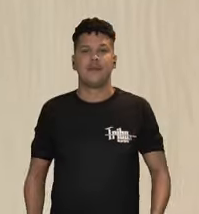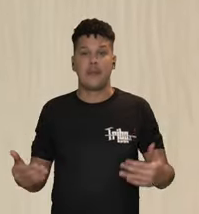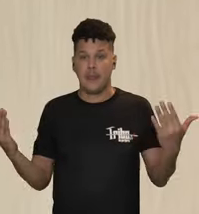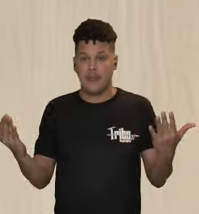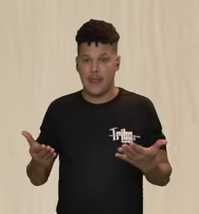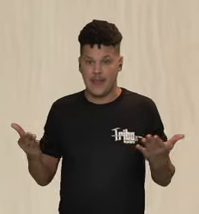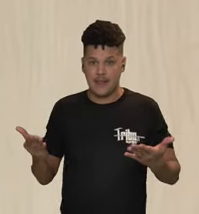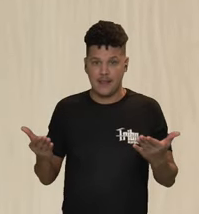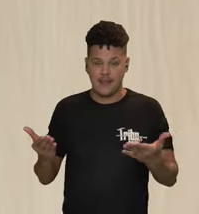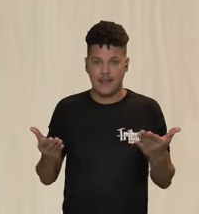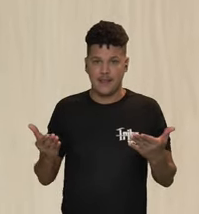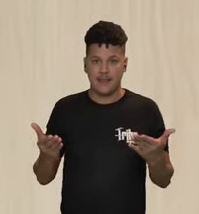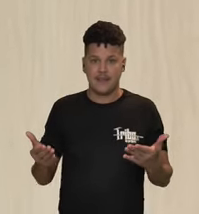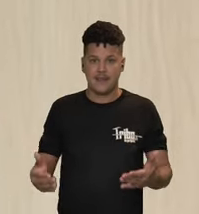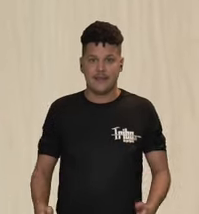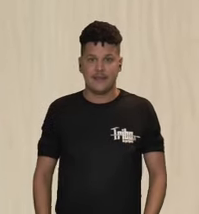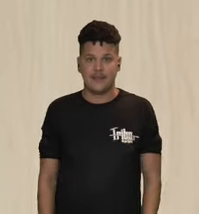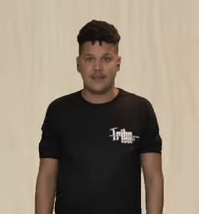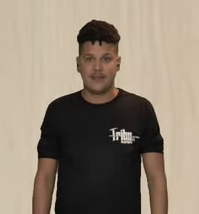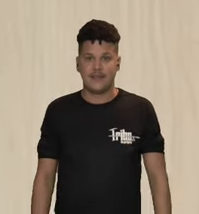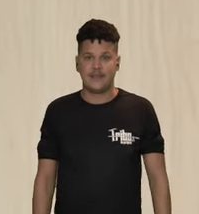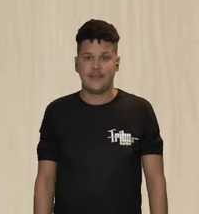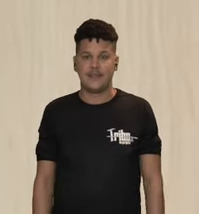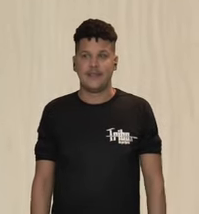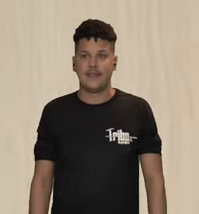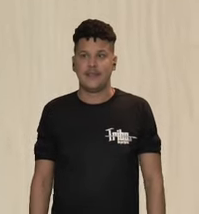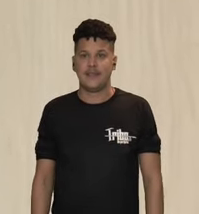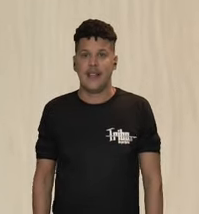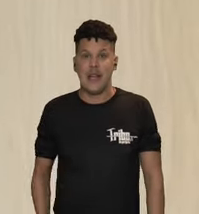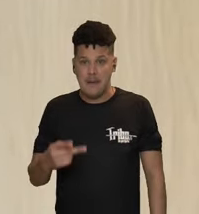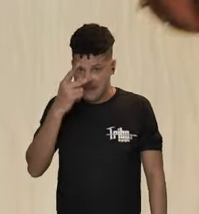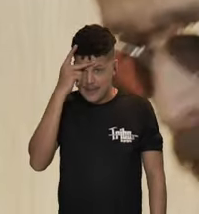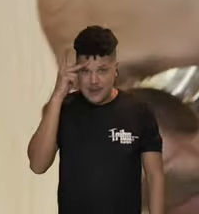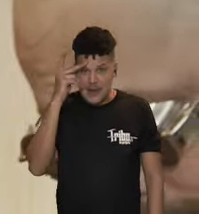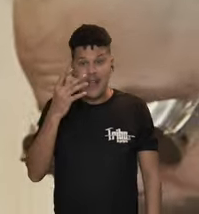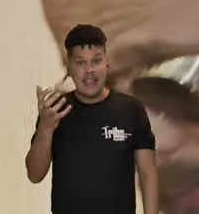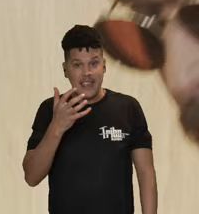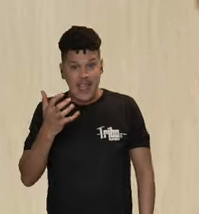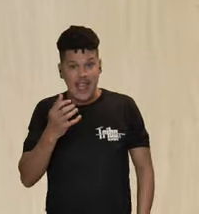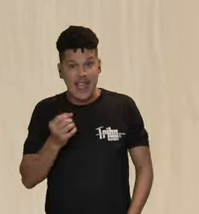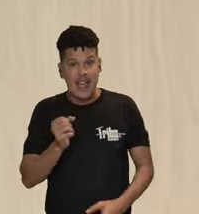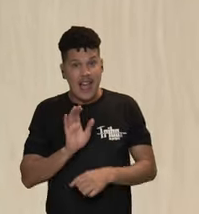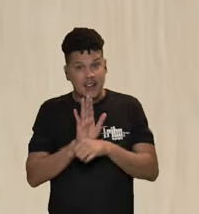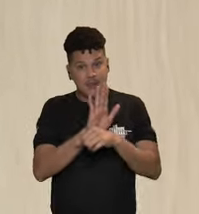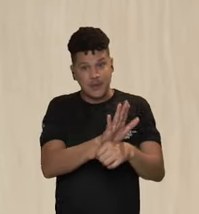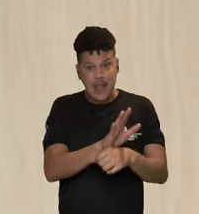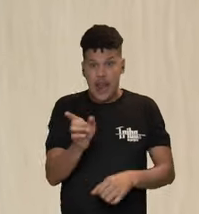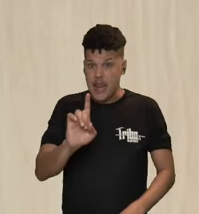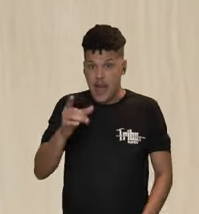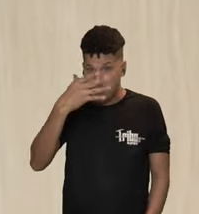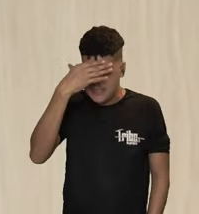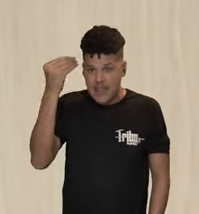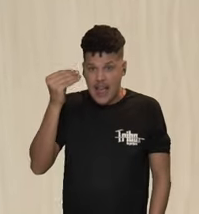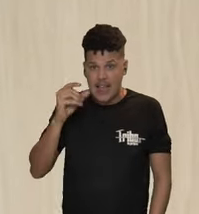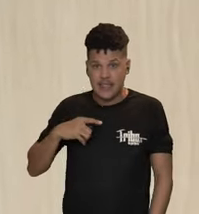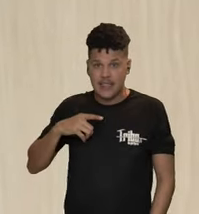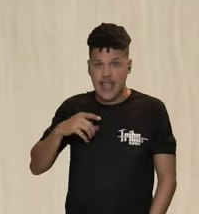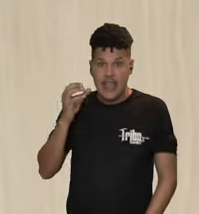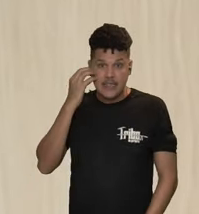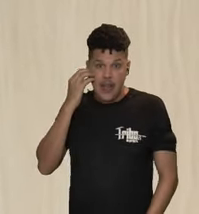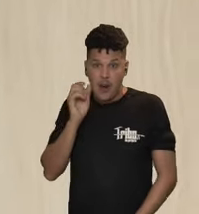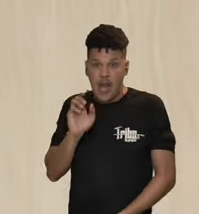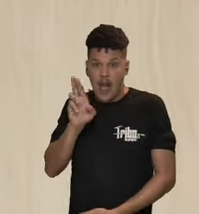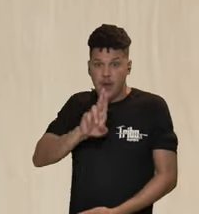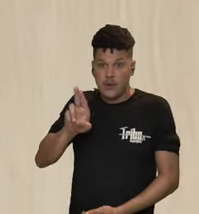mano. E também seguinte, mano. Rapaziada, quiser doar aí, não esquece, tem o QR Code aí. Pá, com certeza. Na